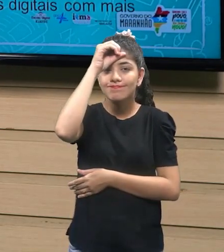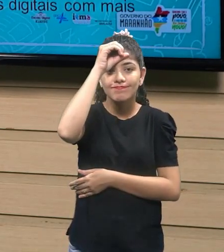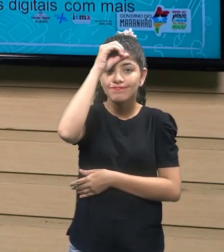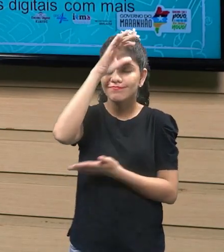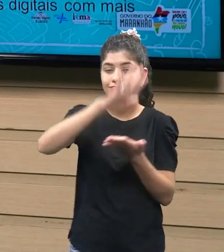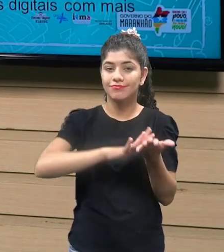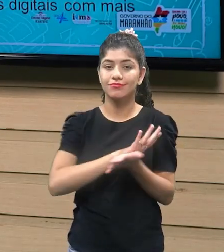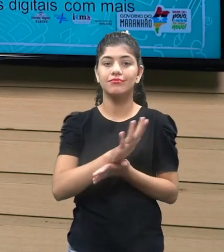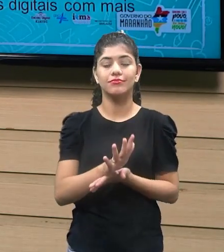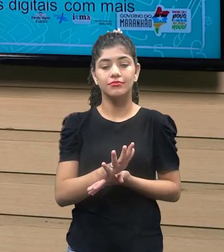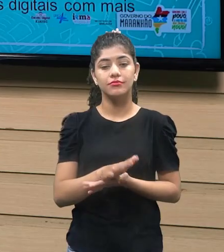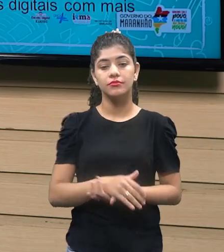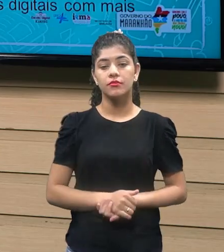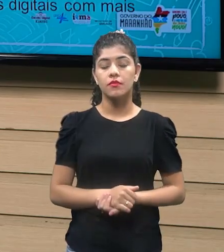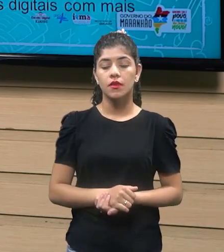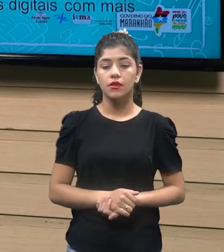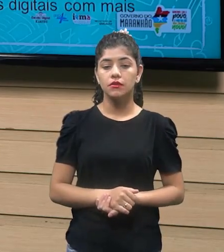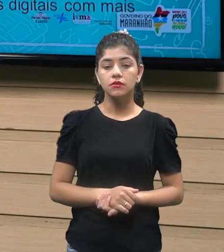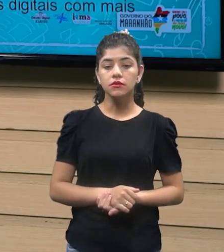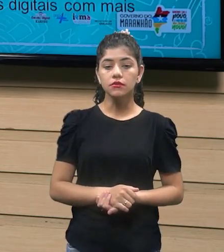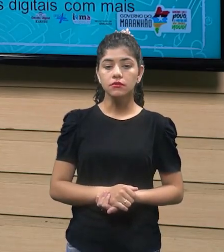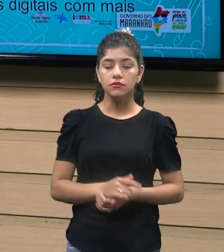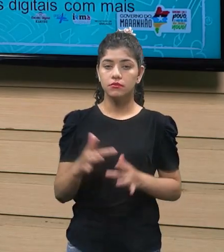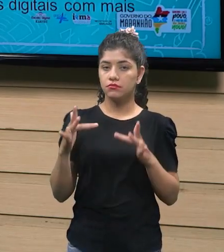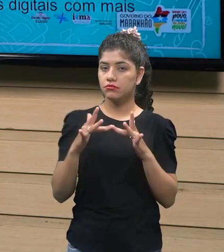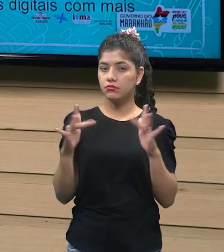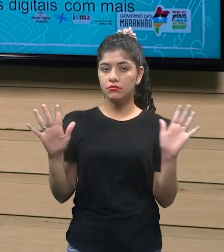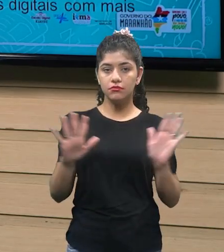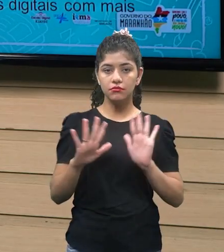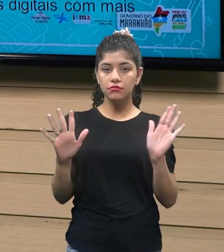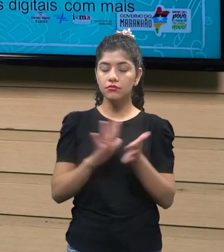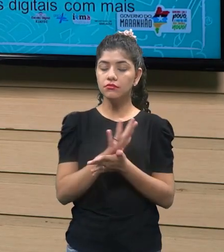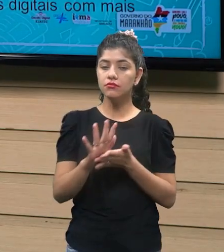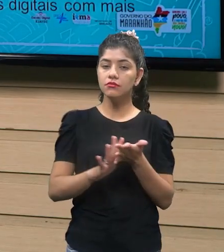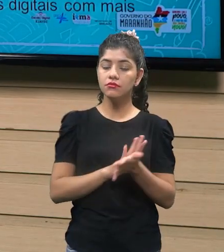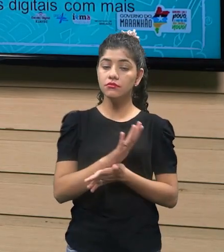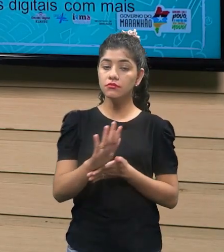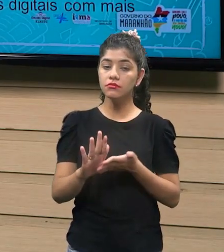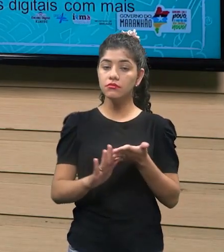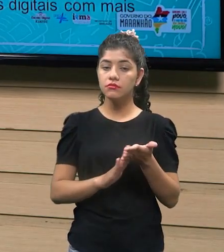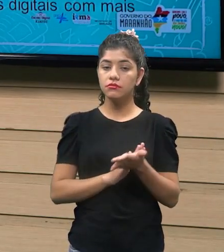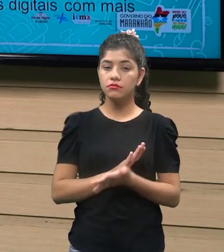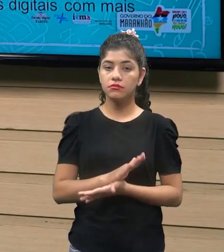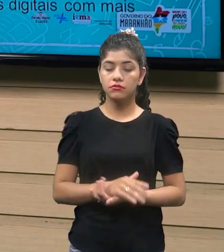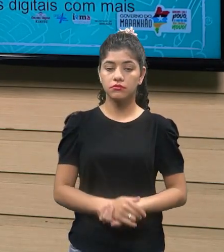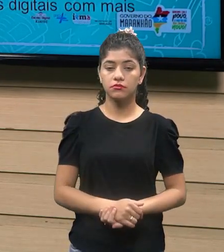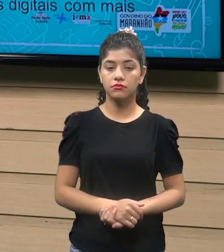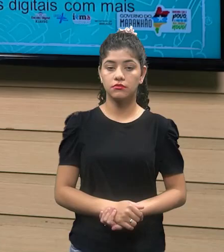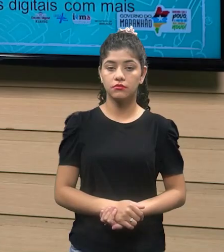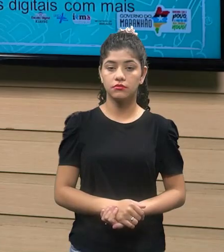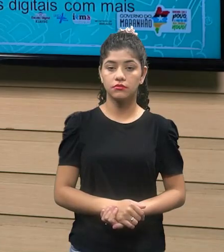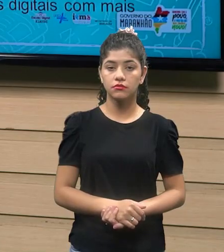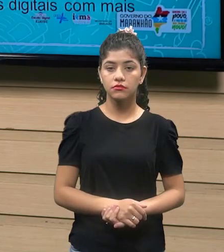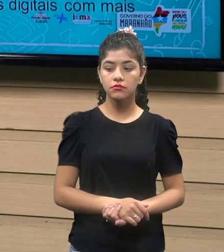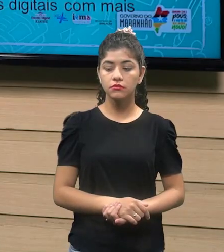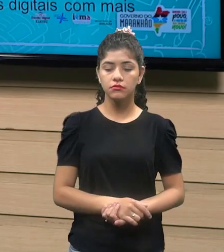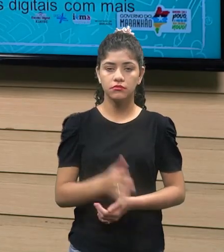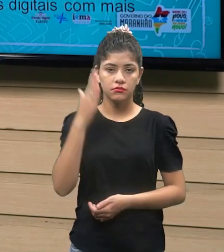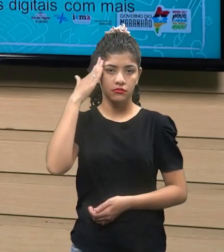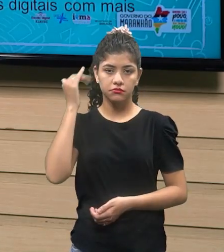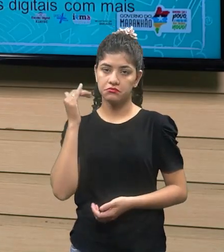proximidade, nunca teve sequer um contato com linguagem de programação, nem mesmo